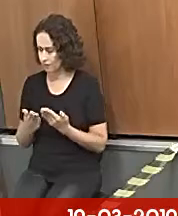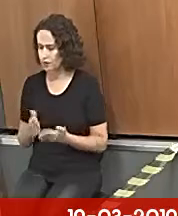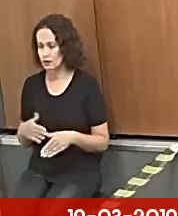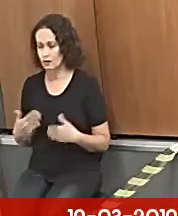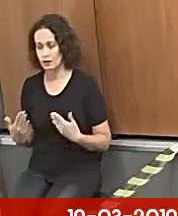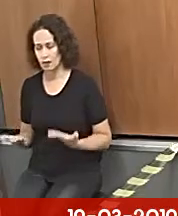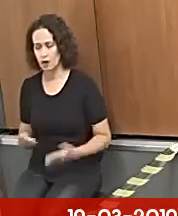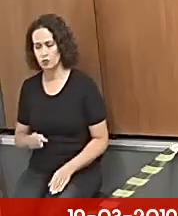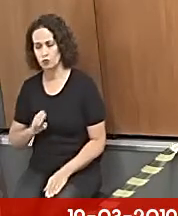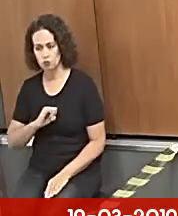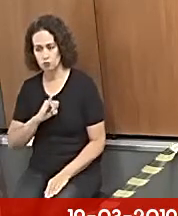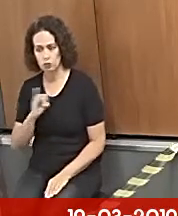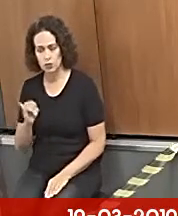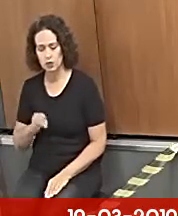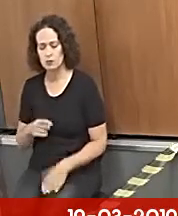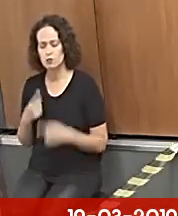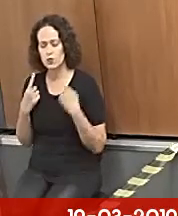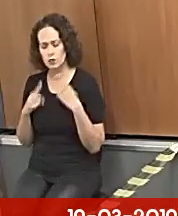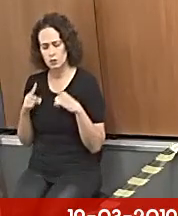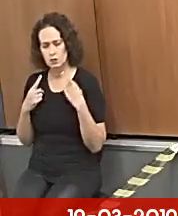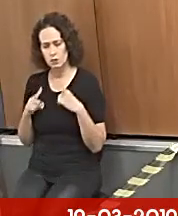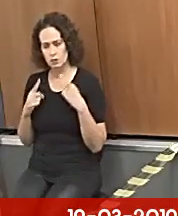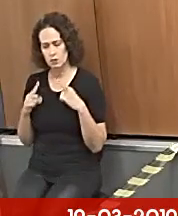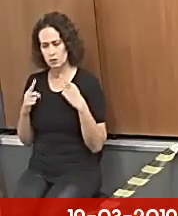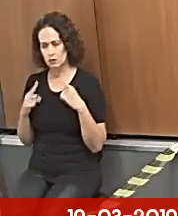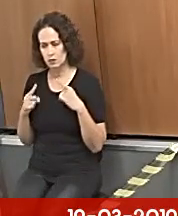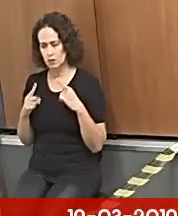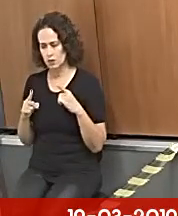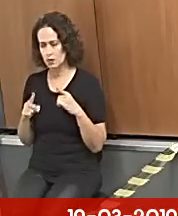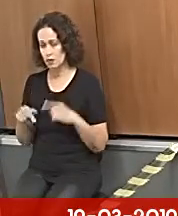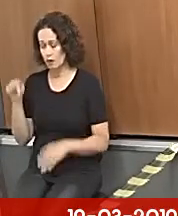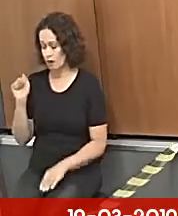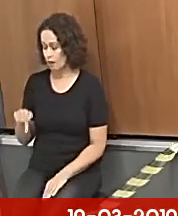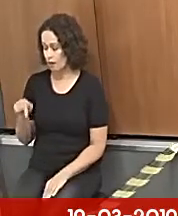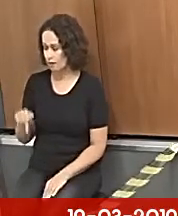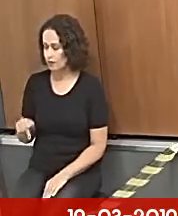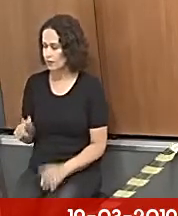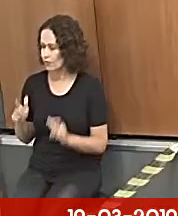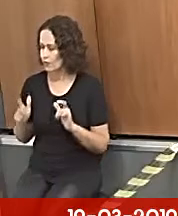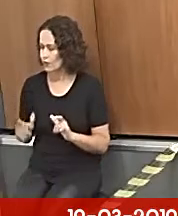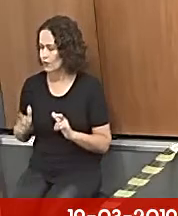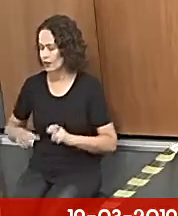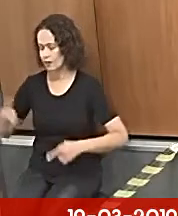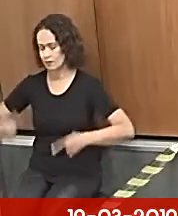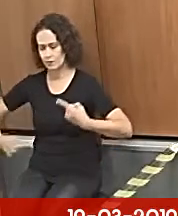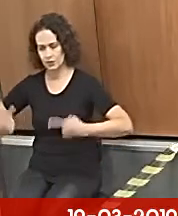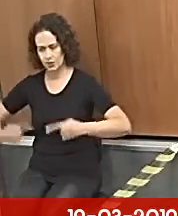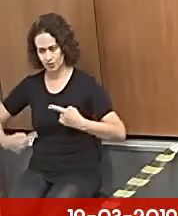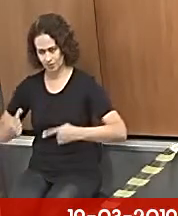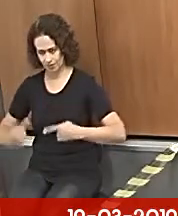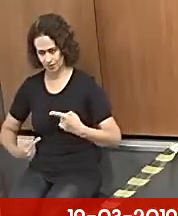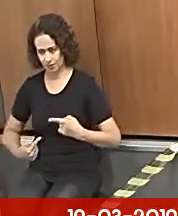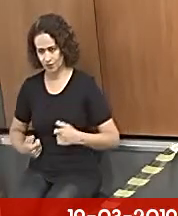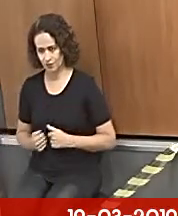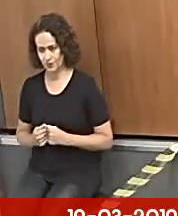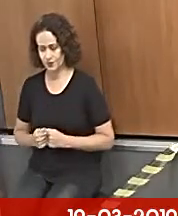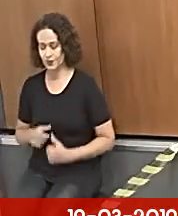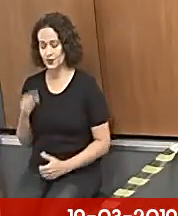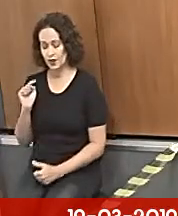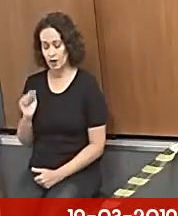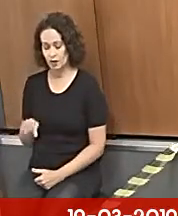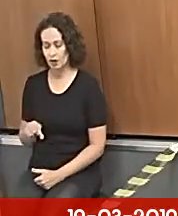sua reclamação à sua orientação para trazer é aqui que é o lugar do debate nós abrimos aqui após a reunião